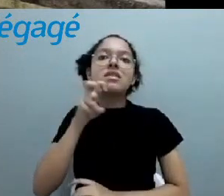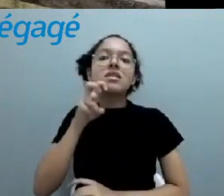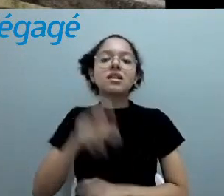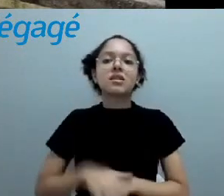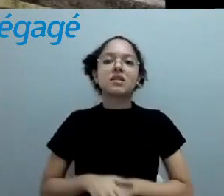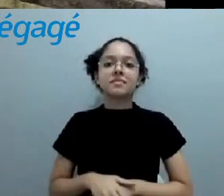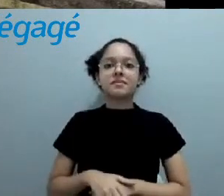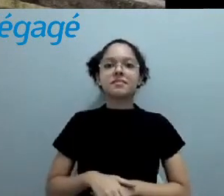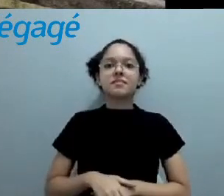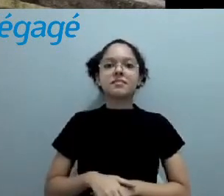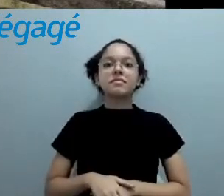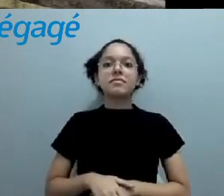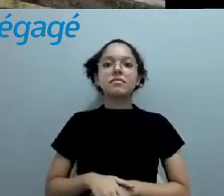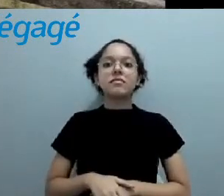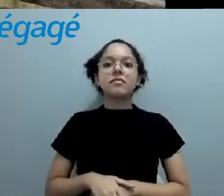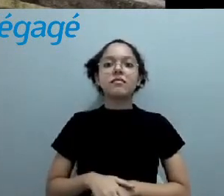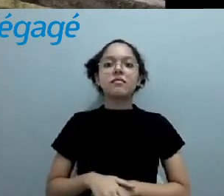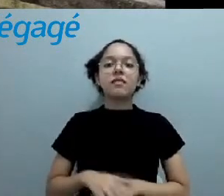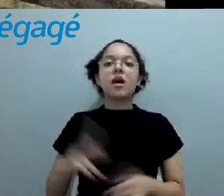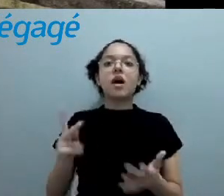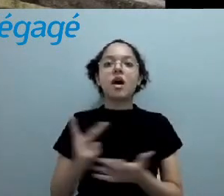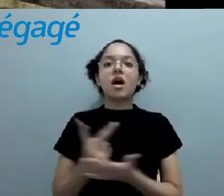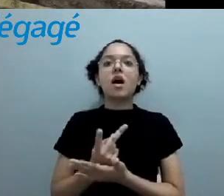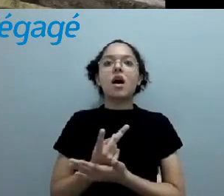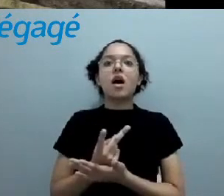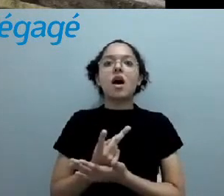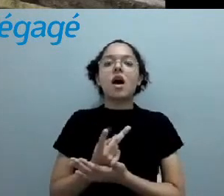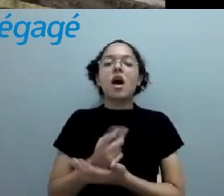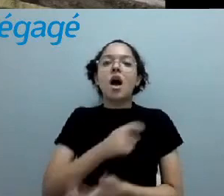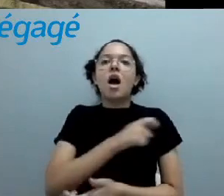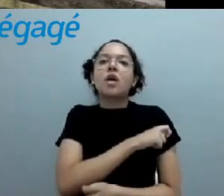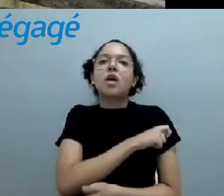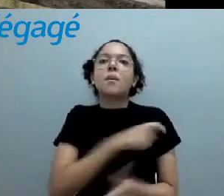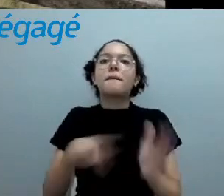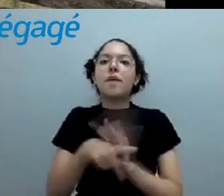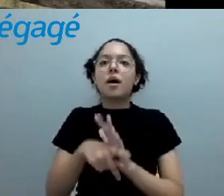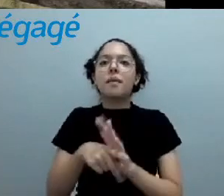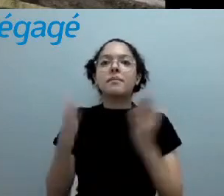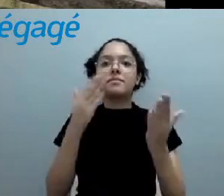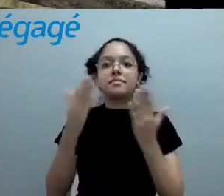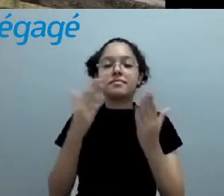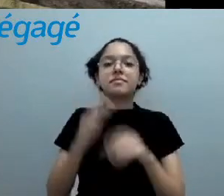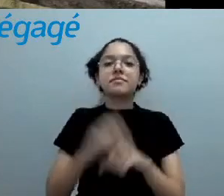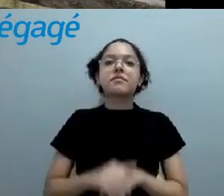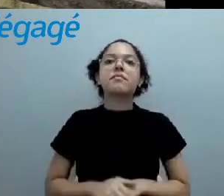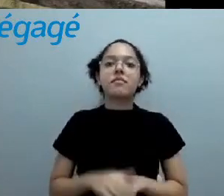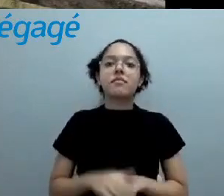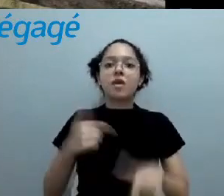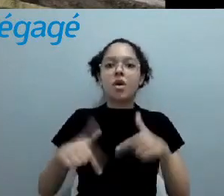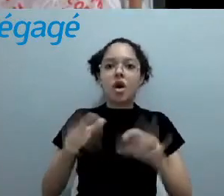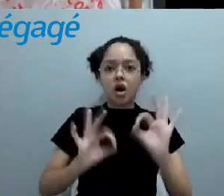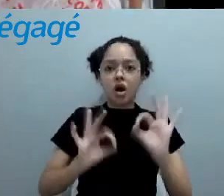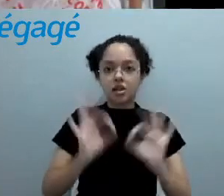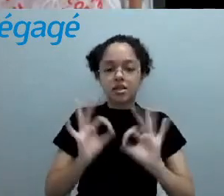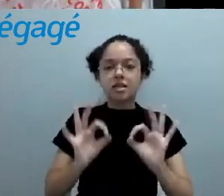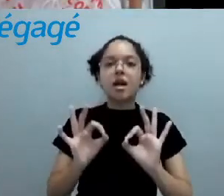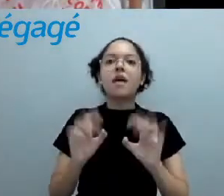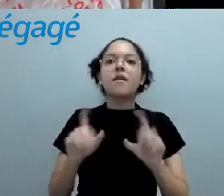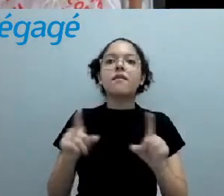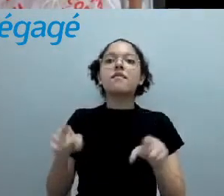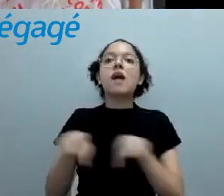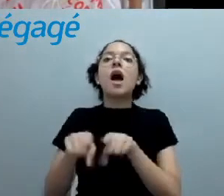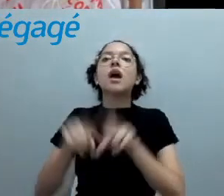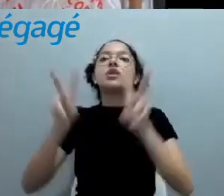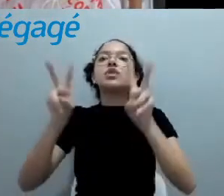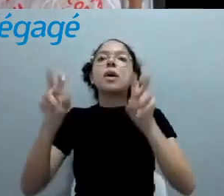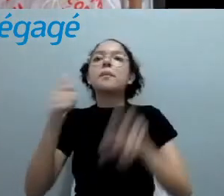atividades. Nos encontros de sexta-feira, nós começamos ouvindo o que as mães estavam precisando, o que elas gostariam de ter nesse momento, que